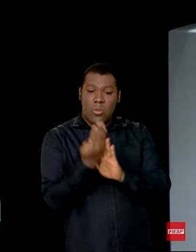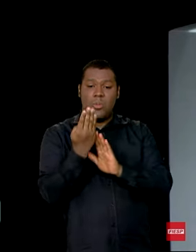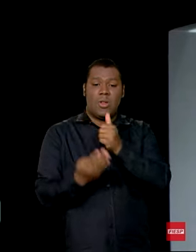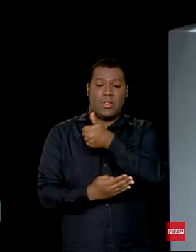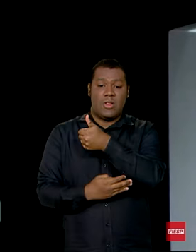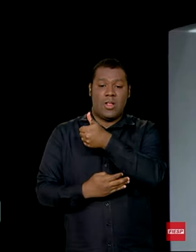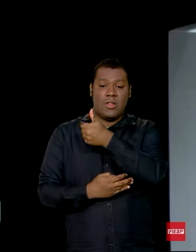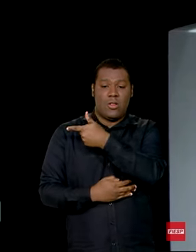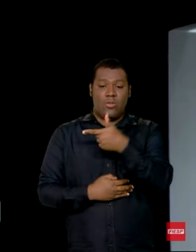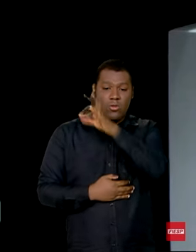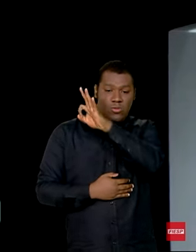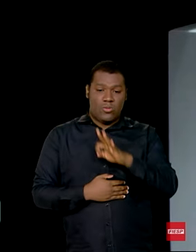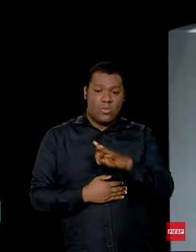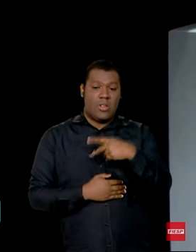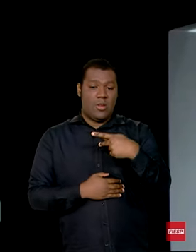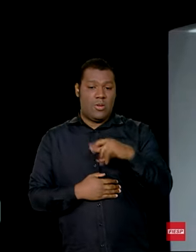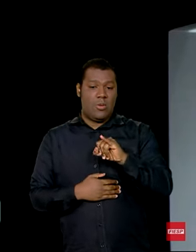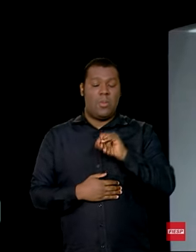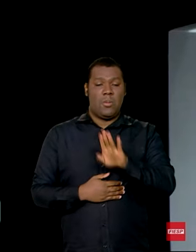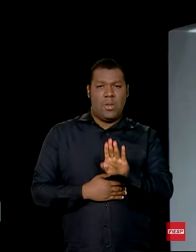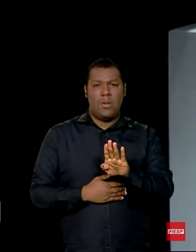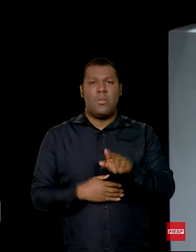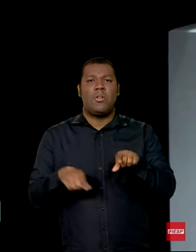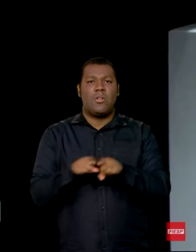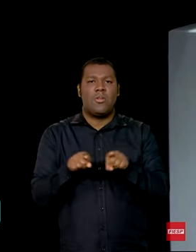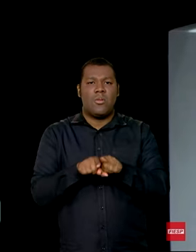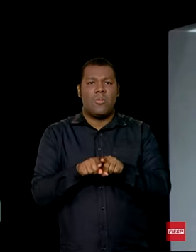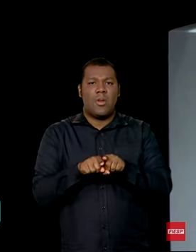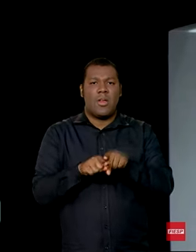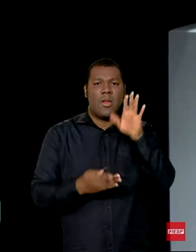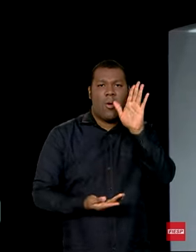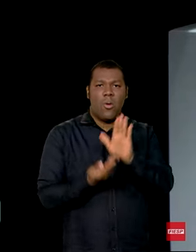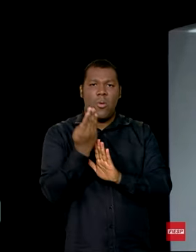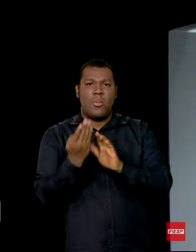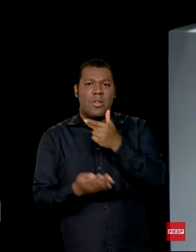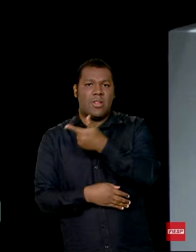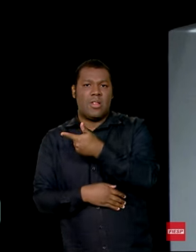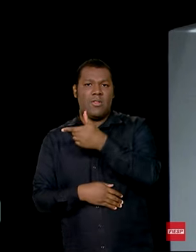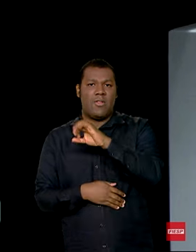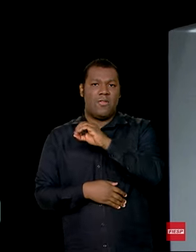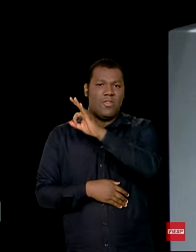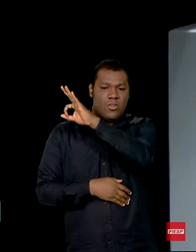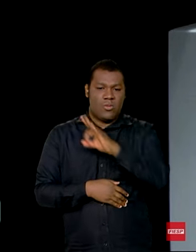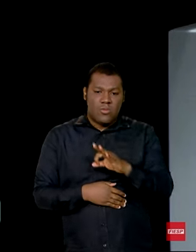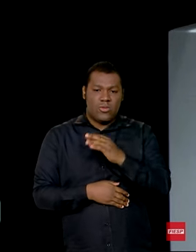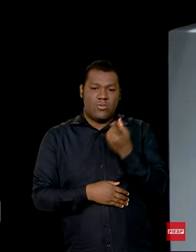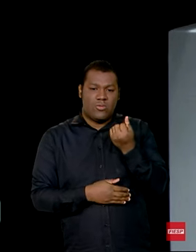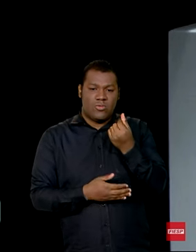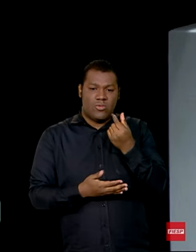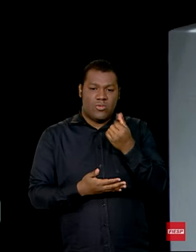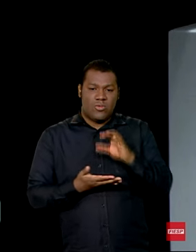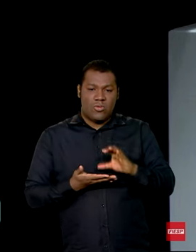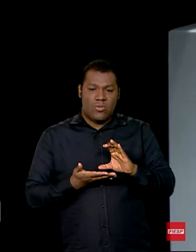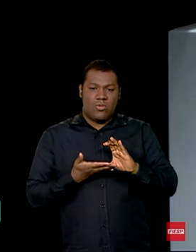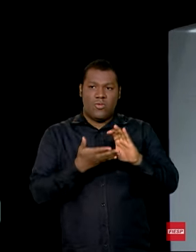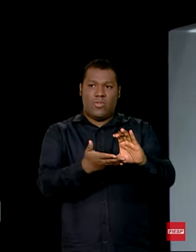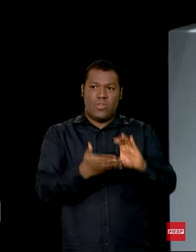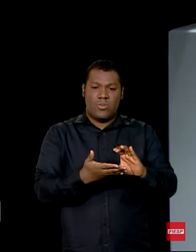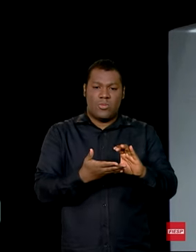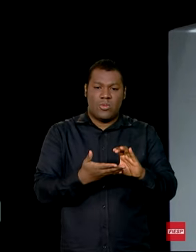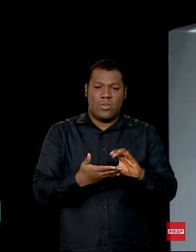12% o PIB, aumenta 20% investimento. Ela